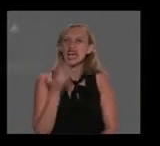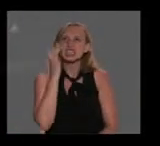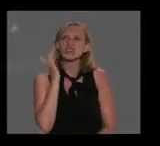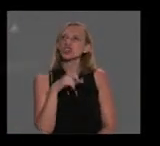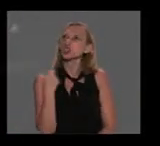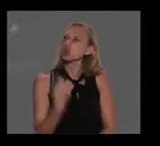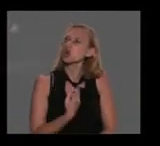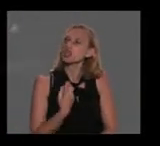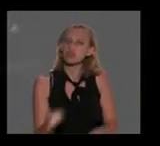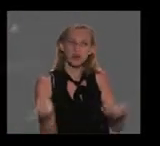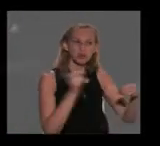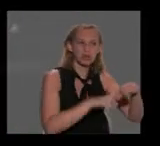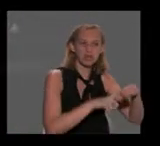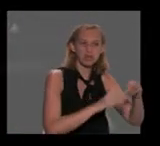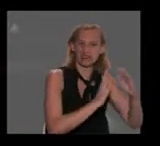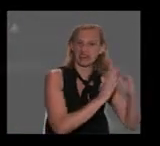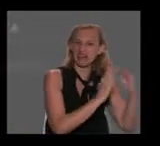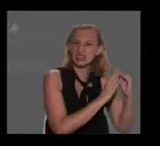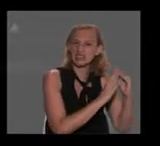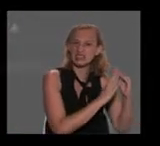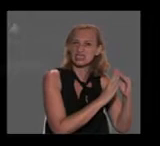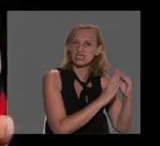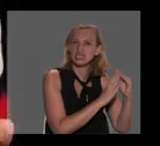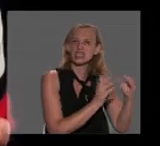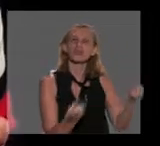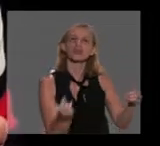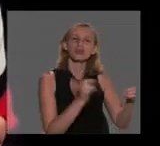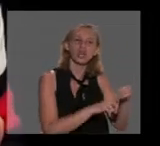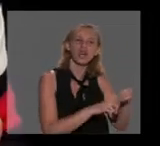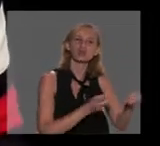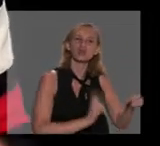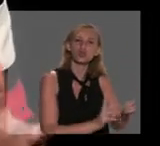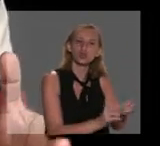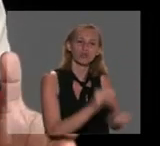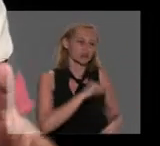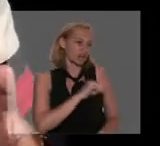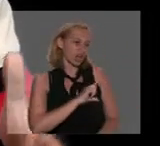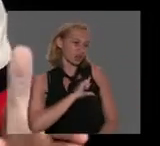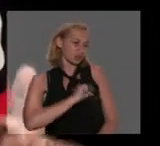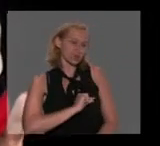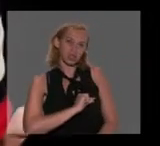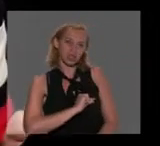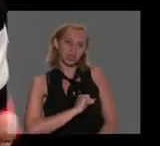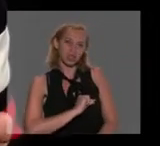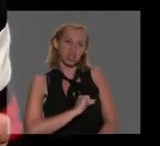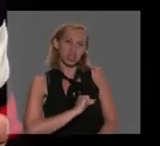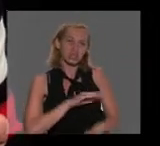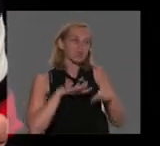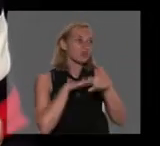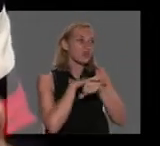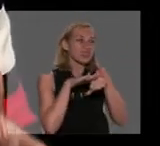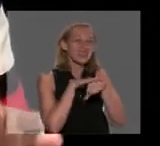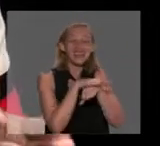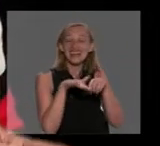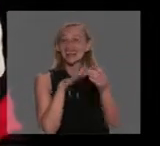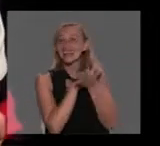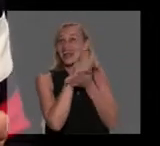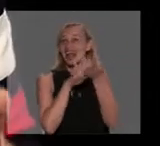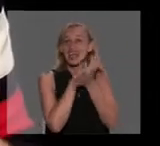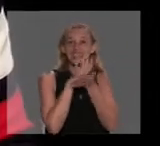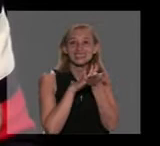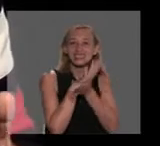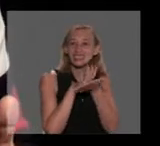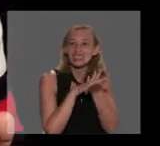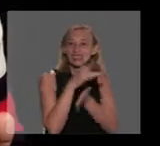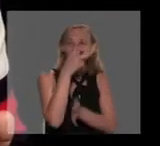nosso país, as pessoas achavam que nós negros iríamos voltar para casa e voltar a continuar recebendo salário mínimo e não conversar